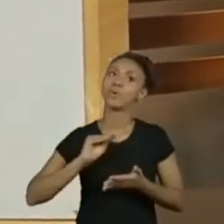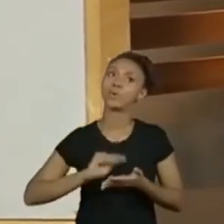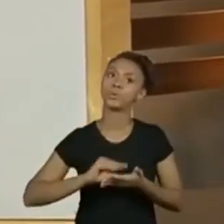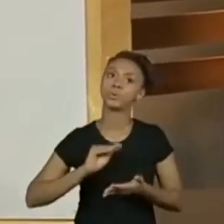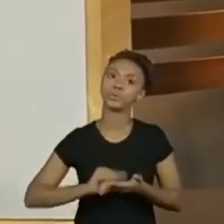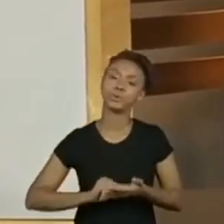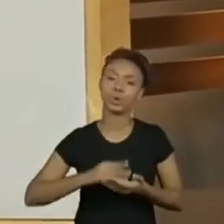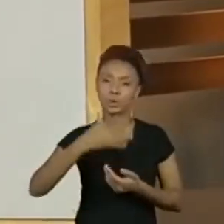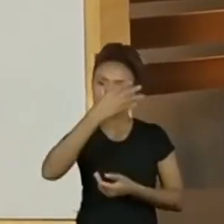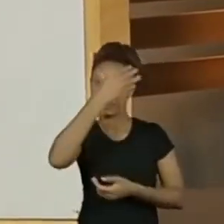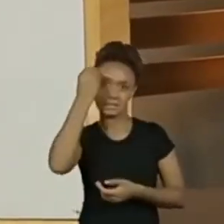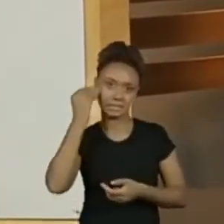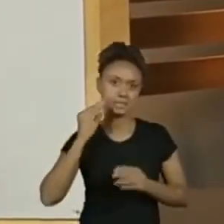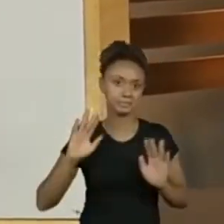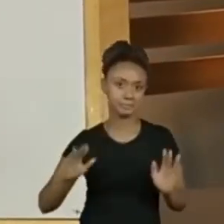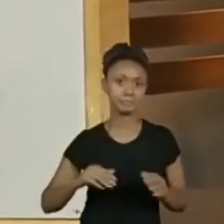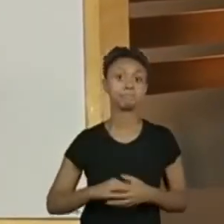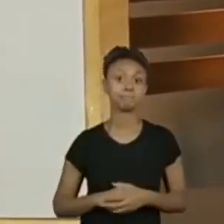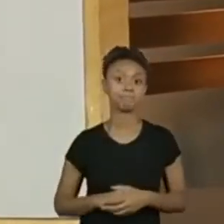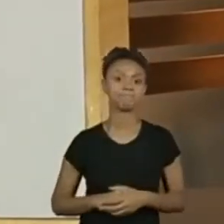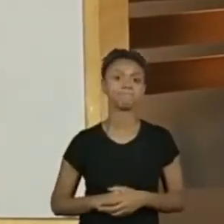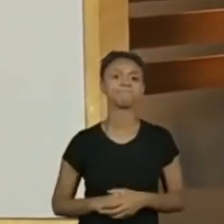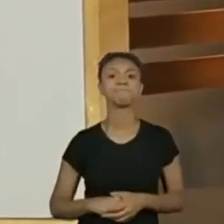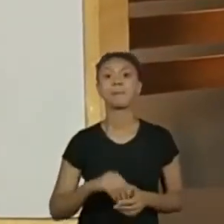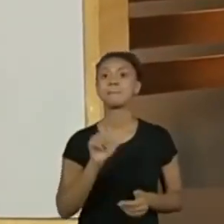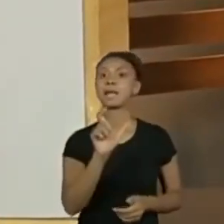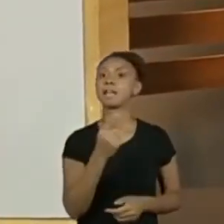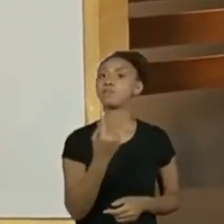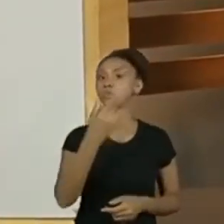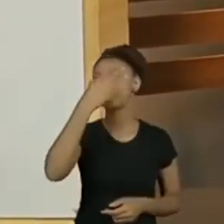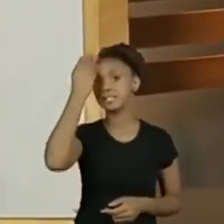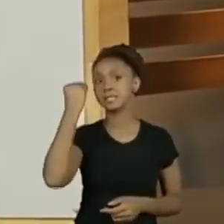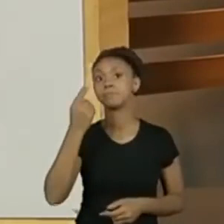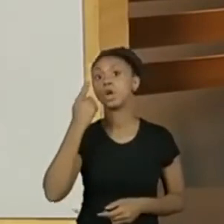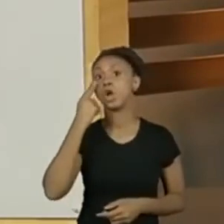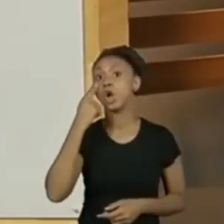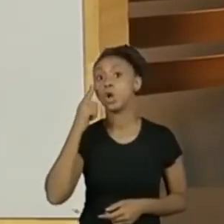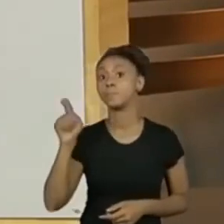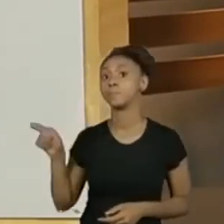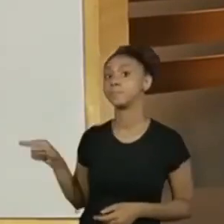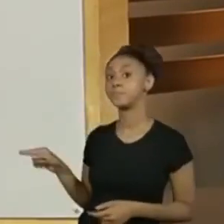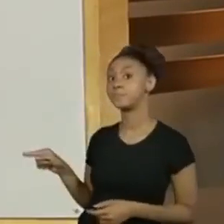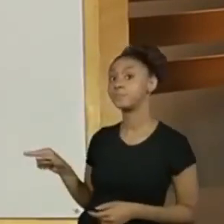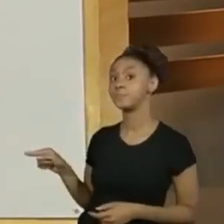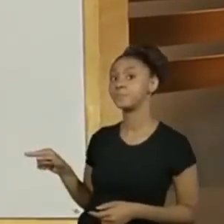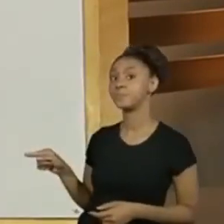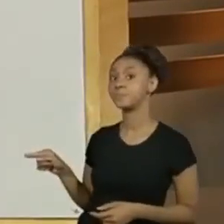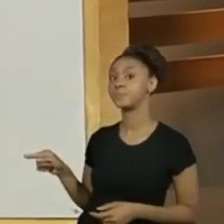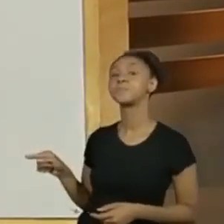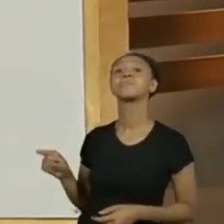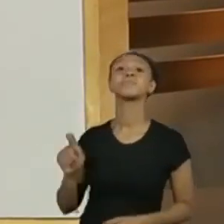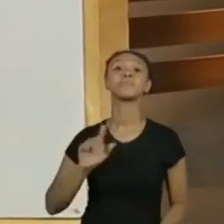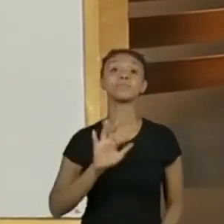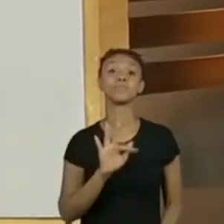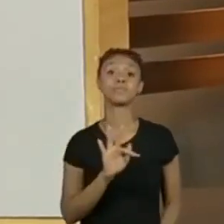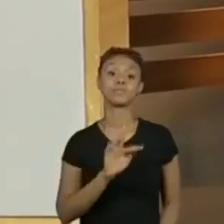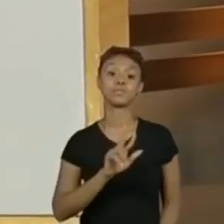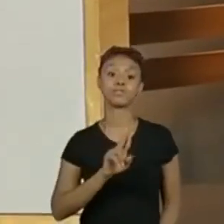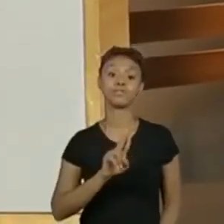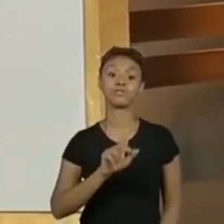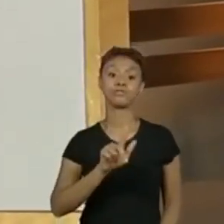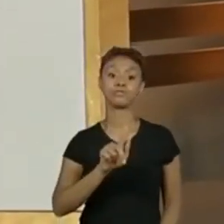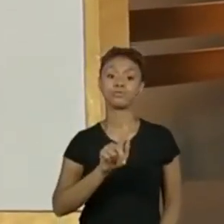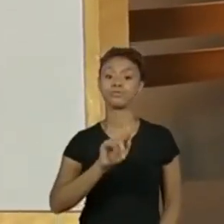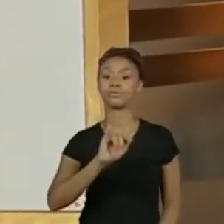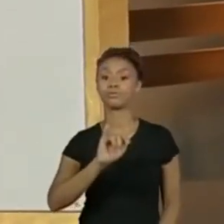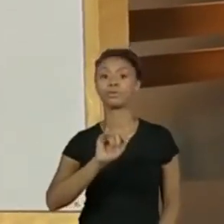você esquece, se equivoca, tá bom? E eu esqueci uma palavra. Então, olha aqui para a palavra. Fugir. Ela também tem o